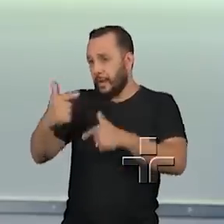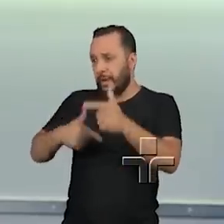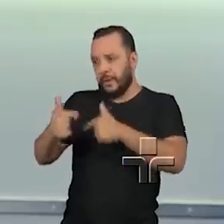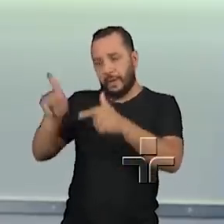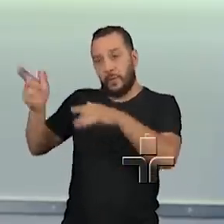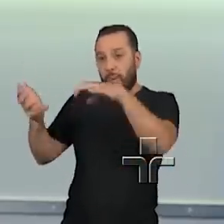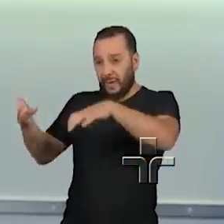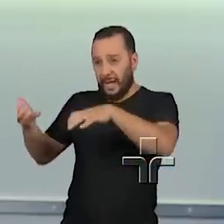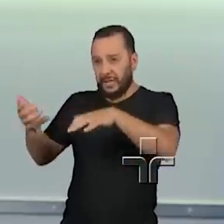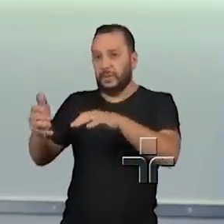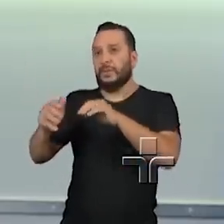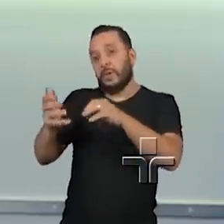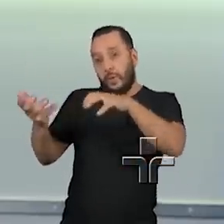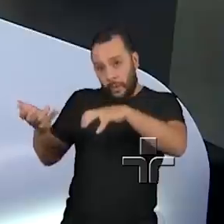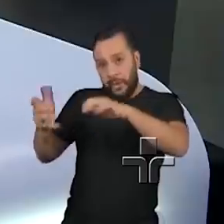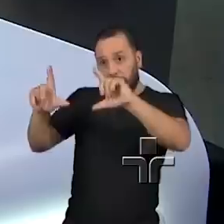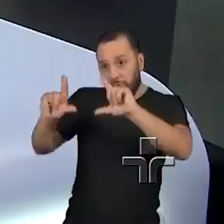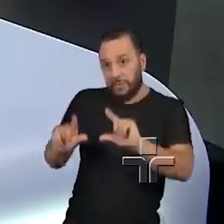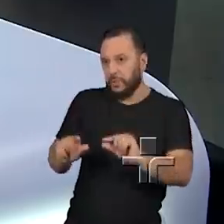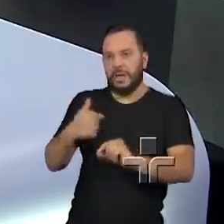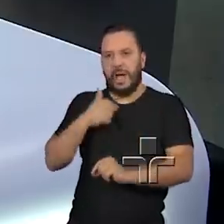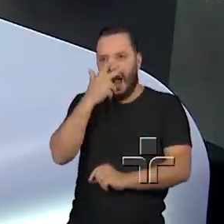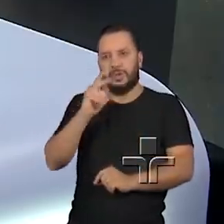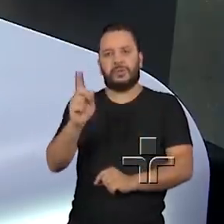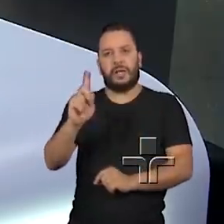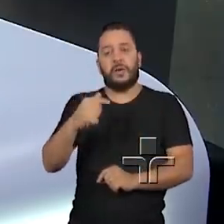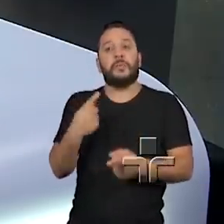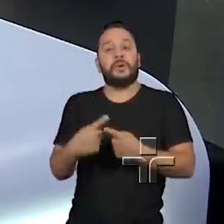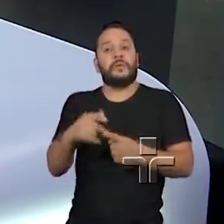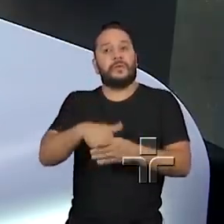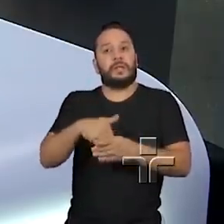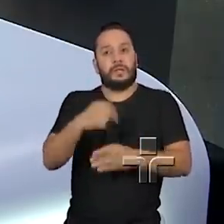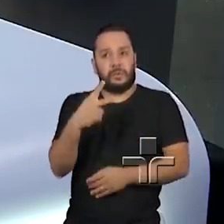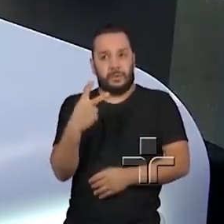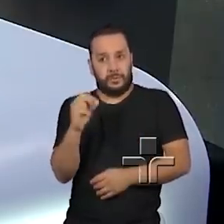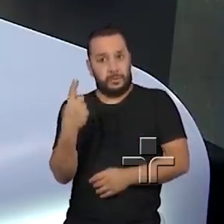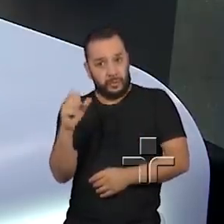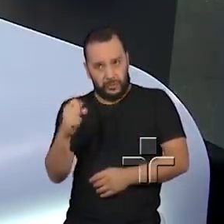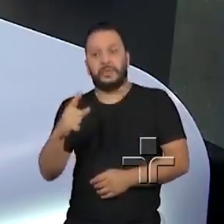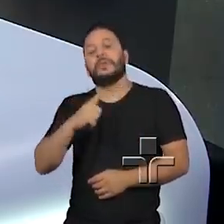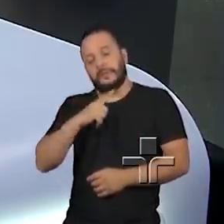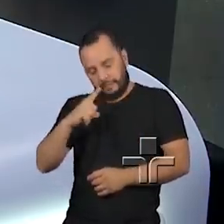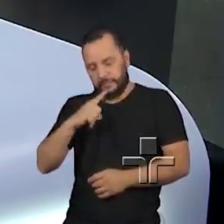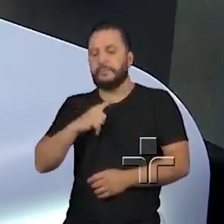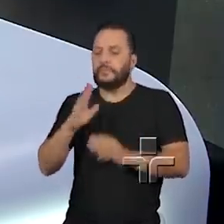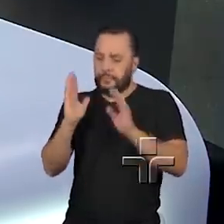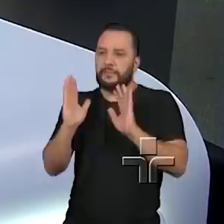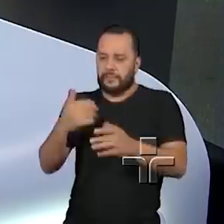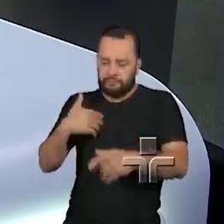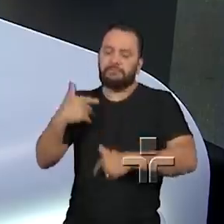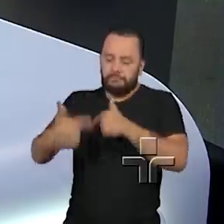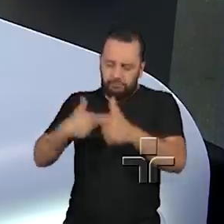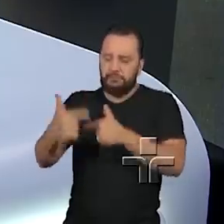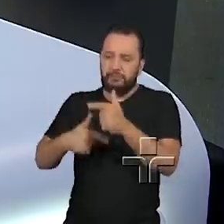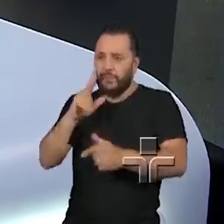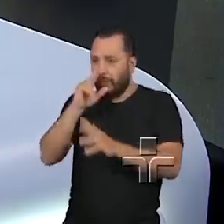porque já nas eleições de 2018 a gente já viu um funcionamento atípico. Mesmo na legislatura passada, você teve no segundo semestre muito mais atividade do que